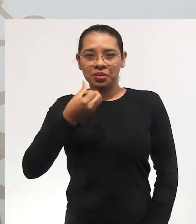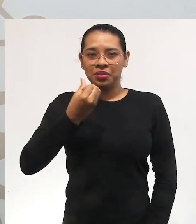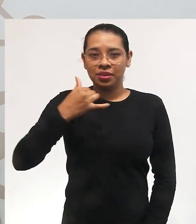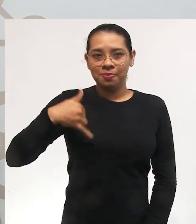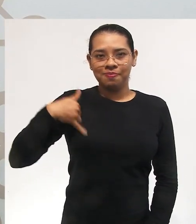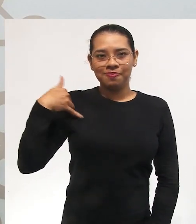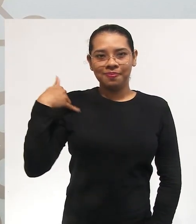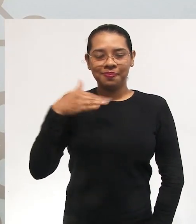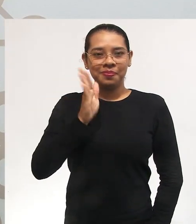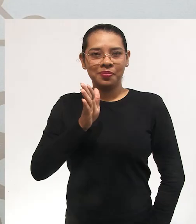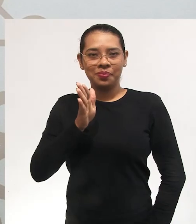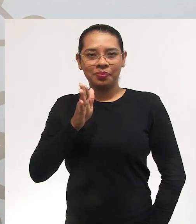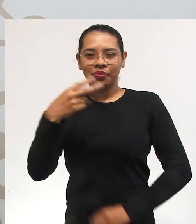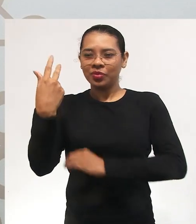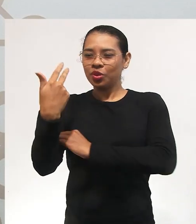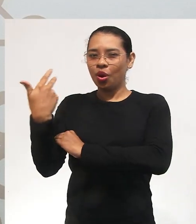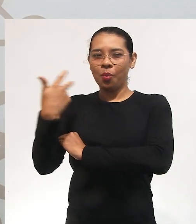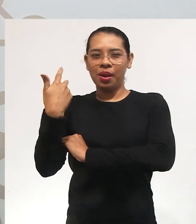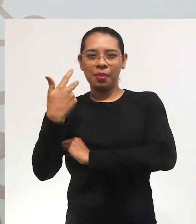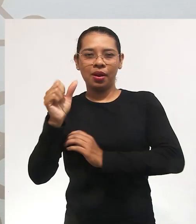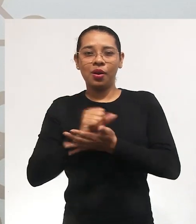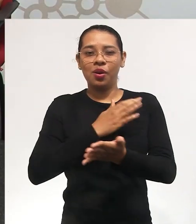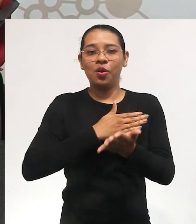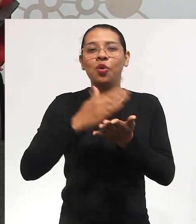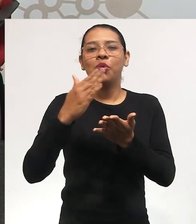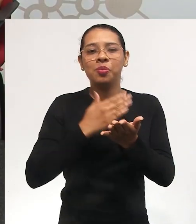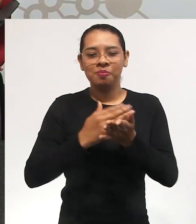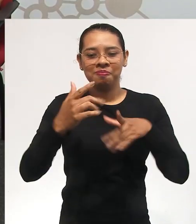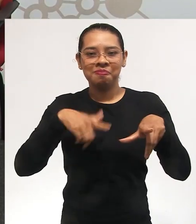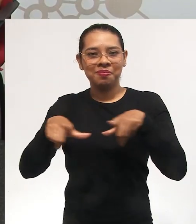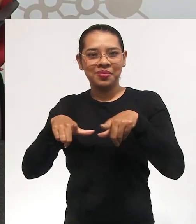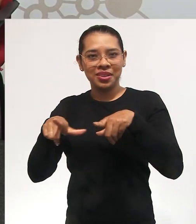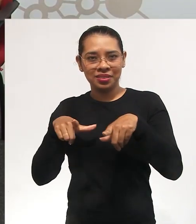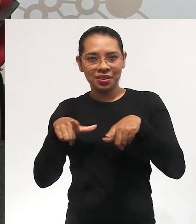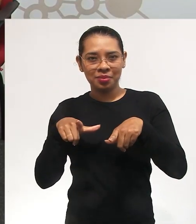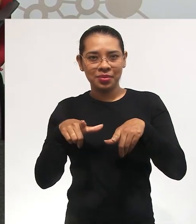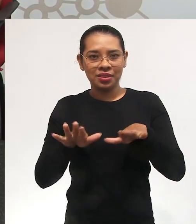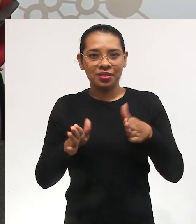até falei na outra aula, eu comentei que